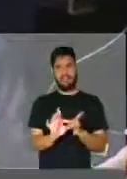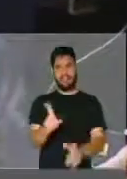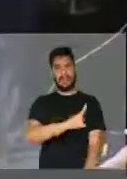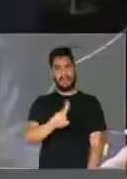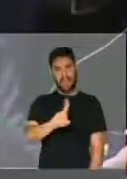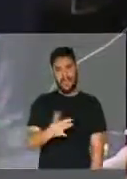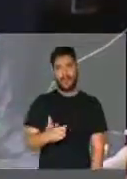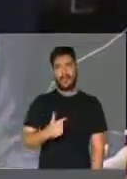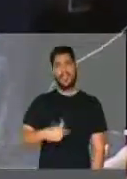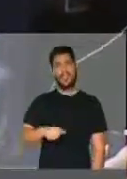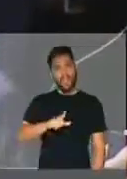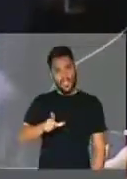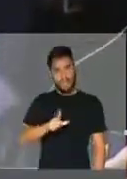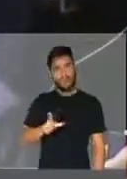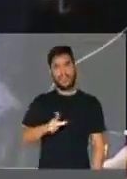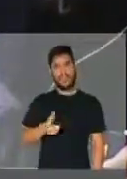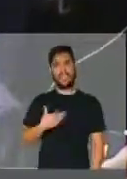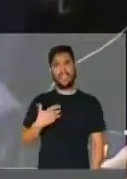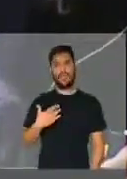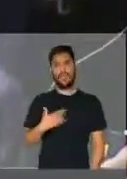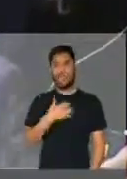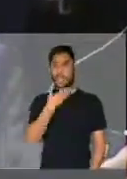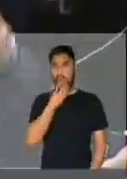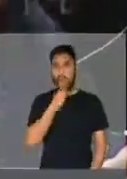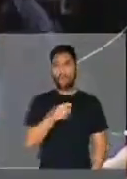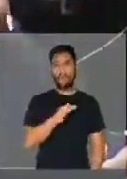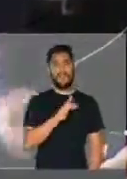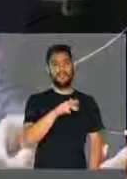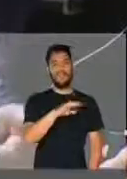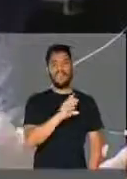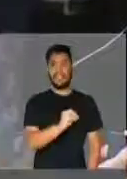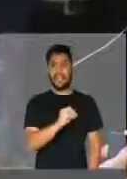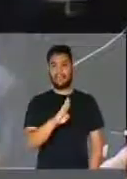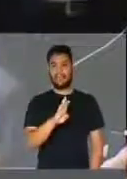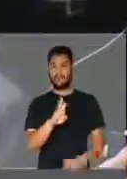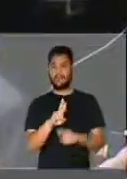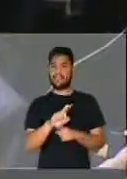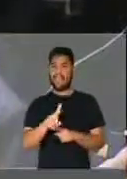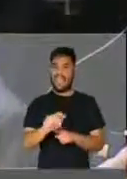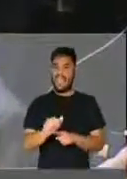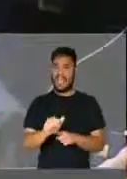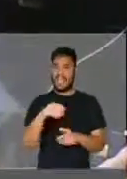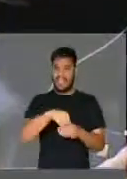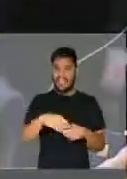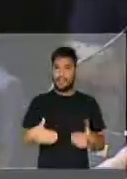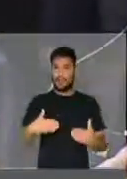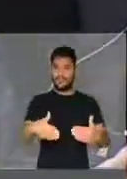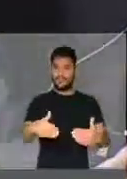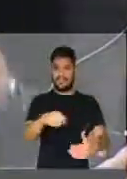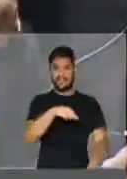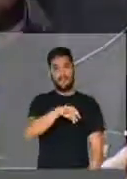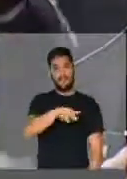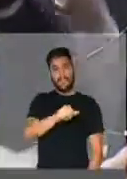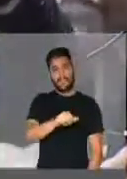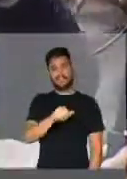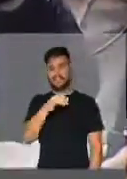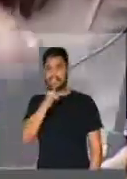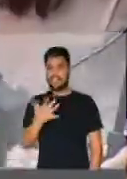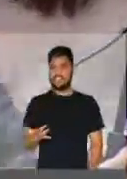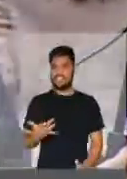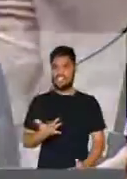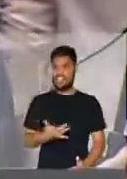Então, eu tenho a administração do Fernando Bezerra como desastrosa na frente daquele ministério.